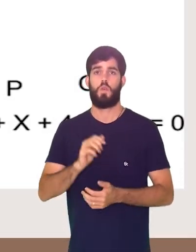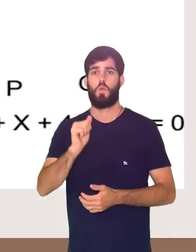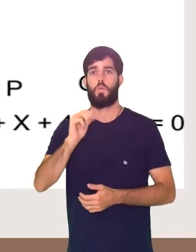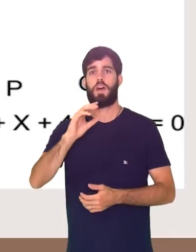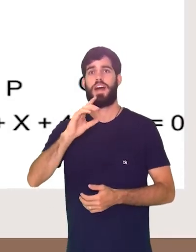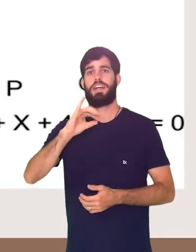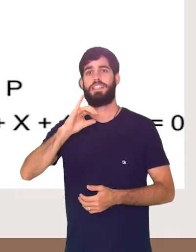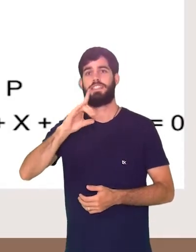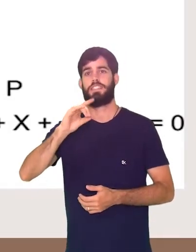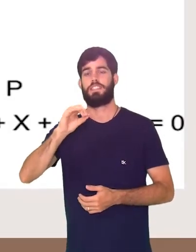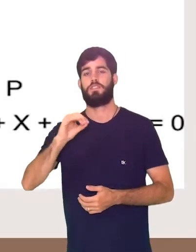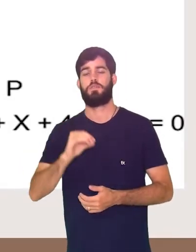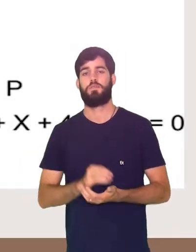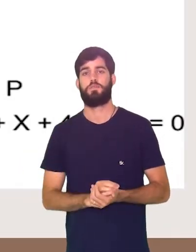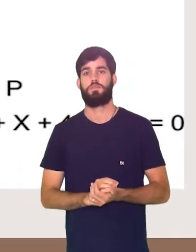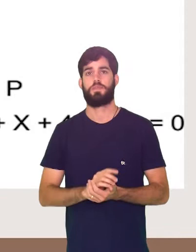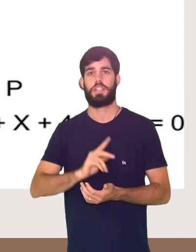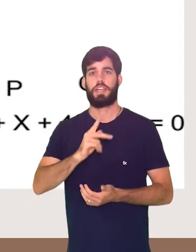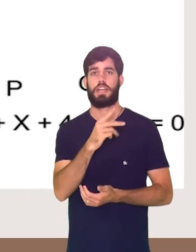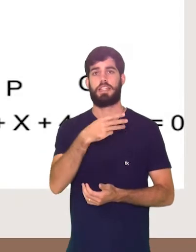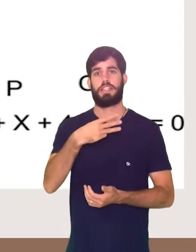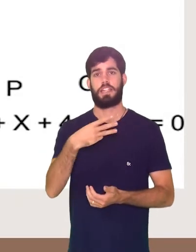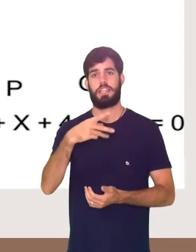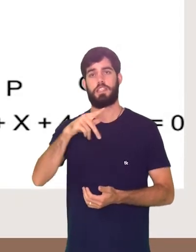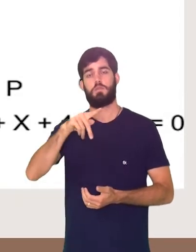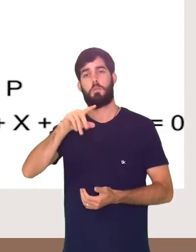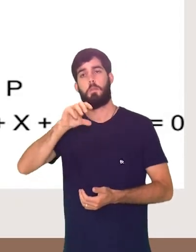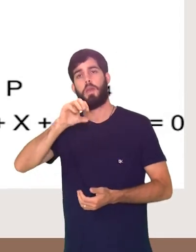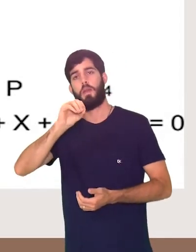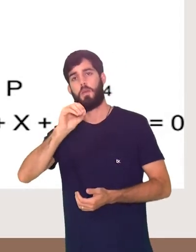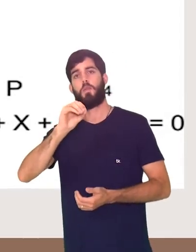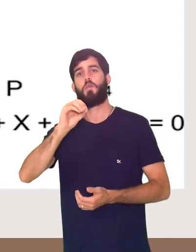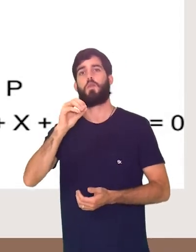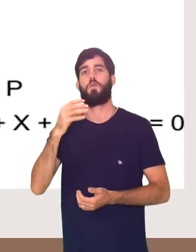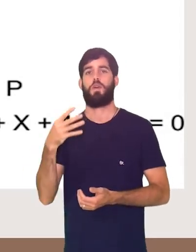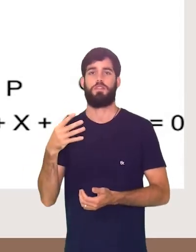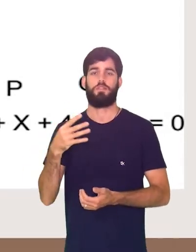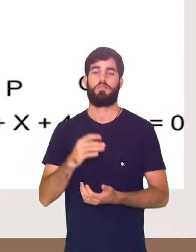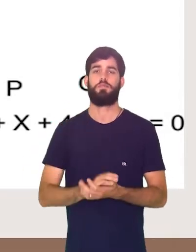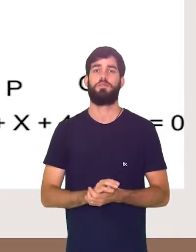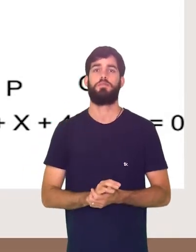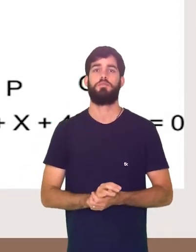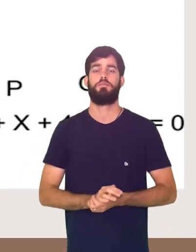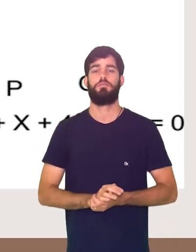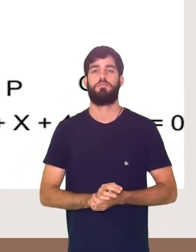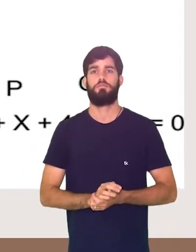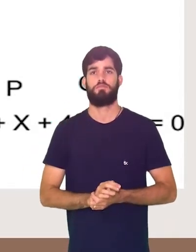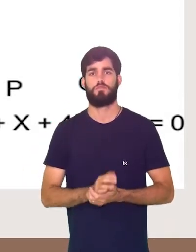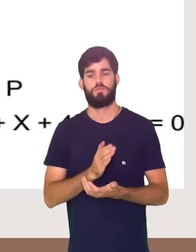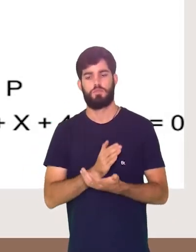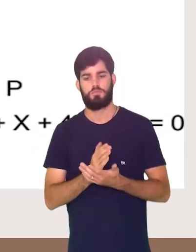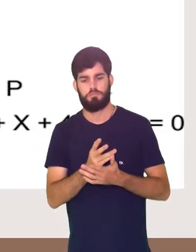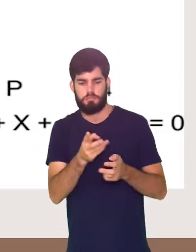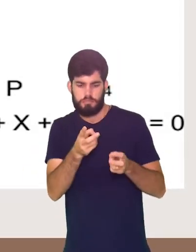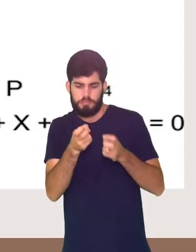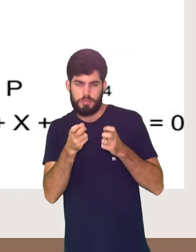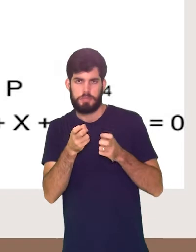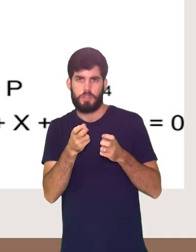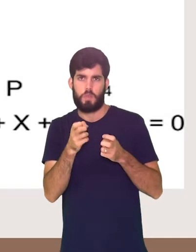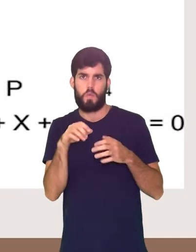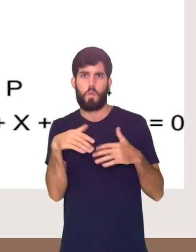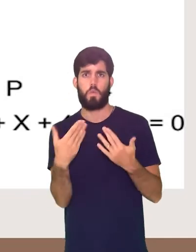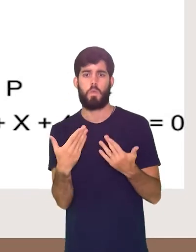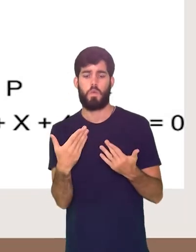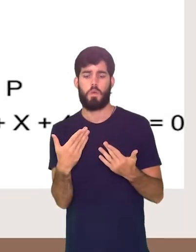é o H3PO4. Então vamos começar pela beirada e vamos descobrir qual é o NOx ali no meio